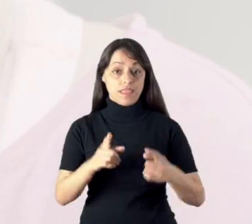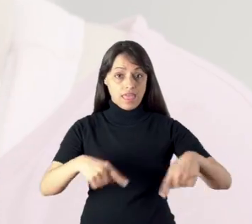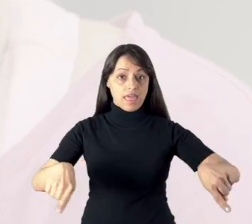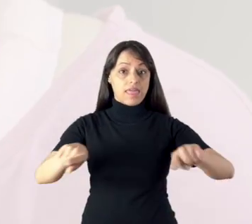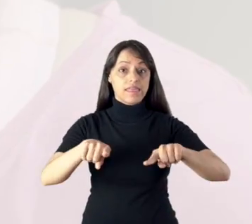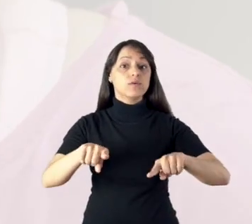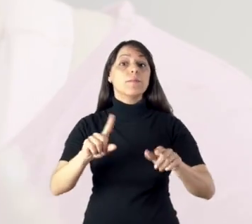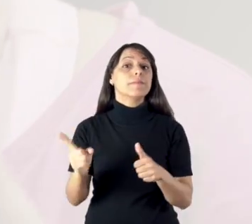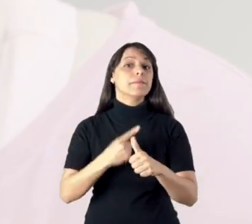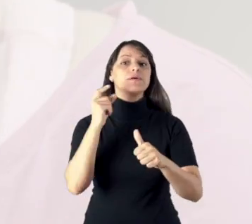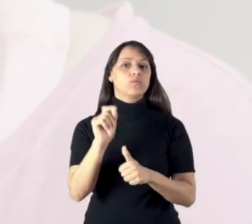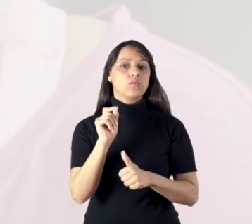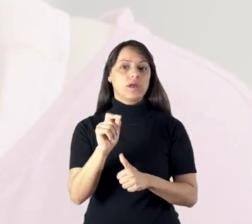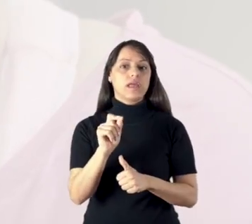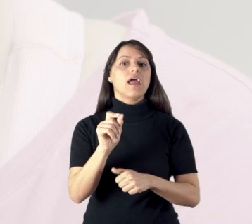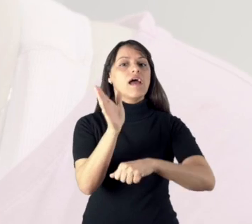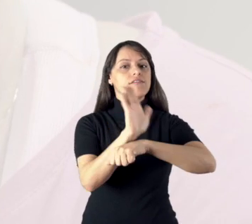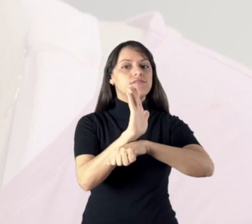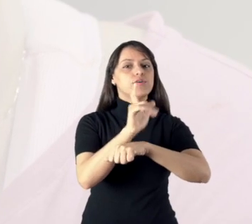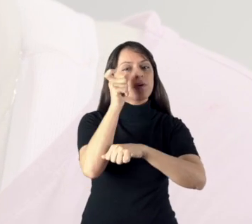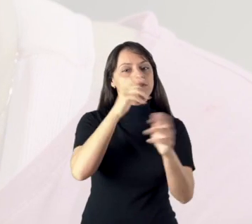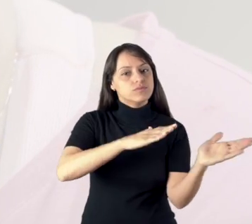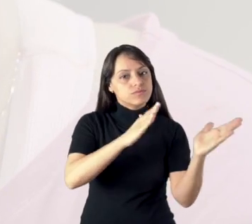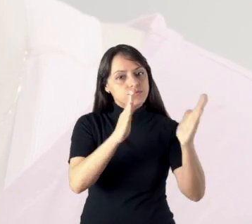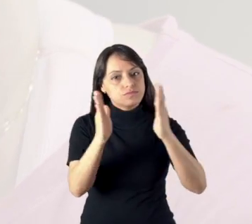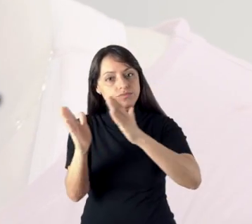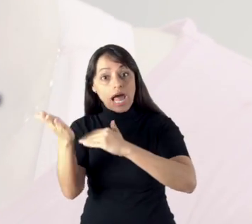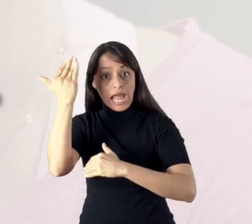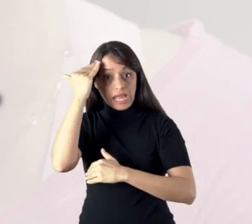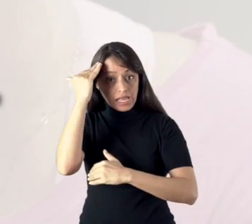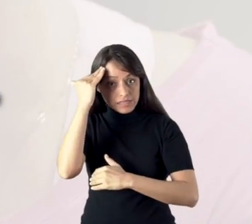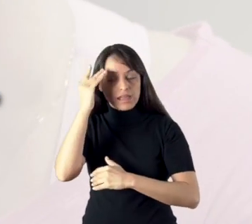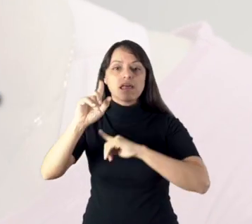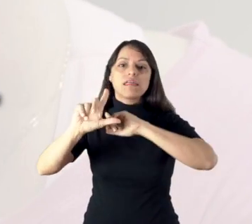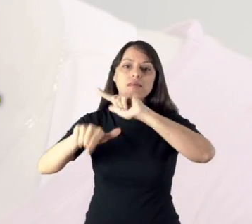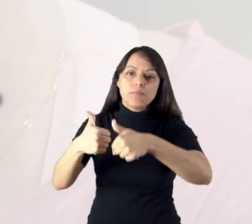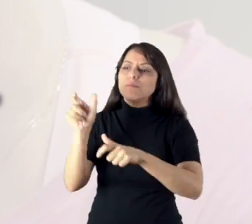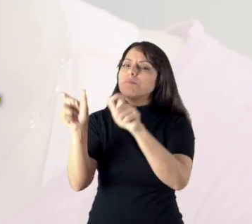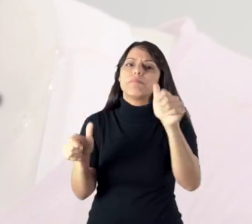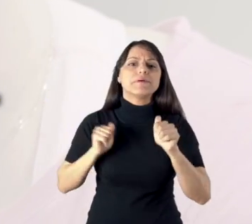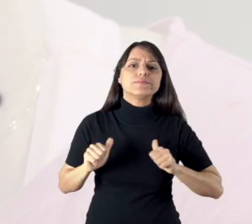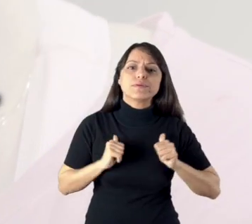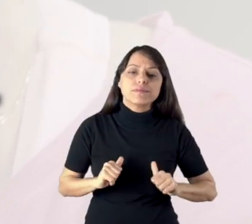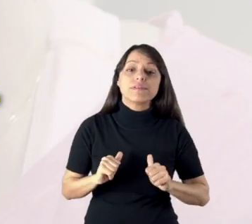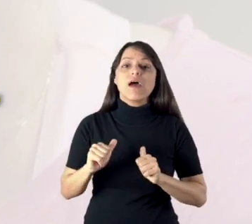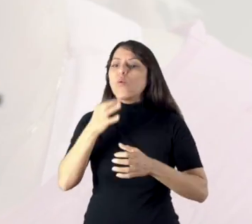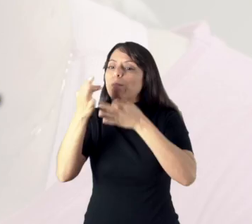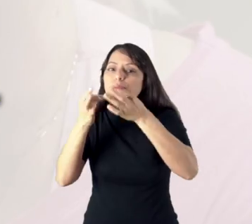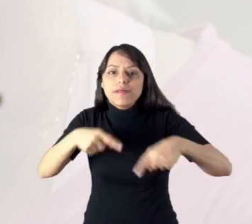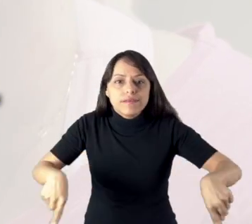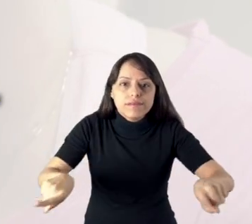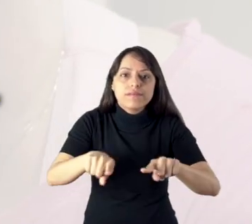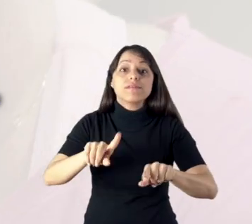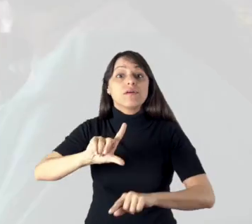Eles tiveram que primeiro assistir o filme para entender a história, né? A gente conversava sobre os personagens, o que é que eles achavam